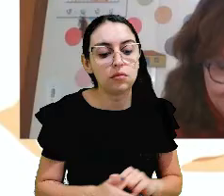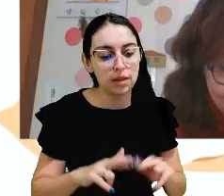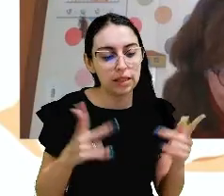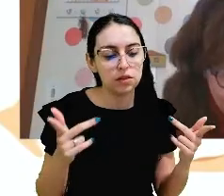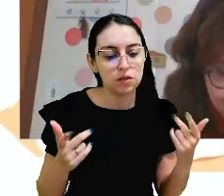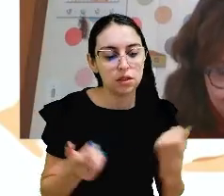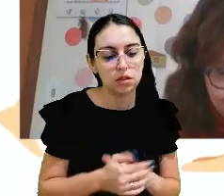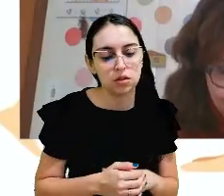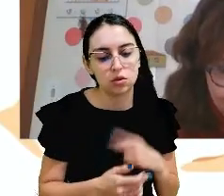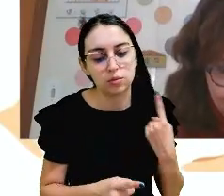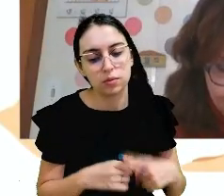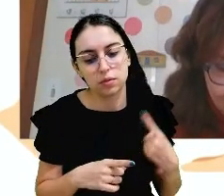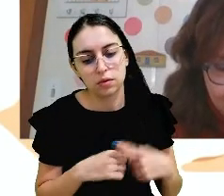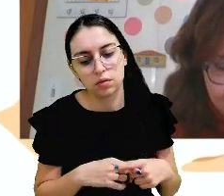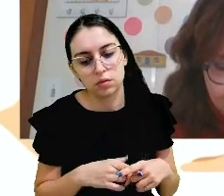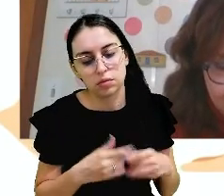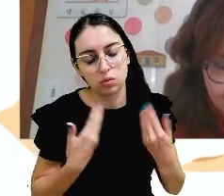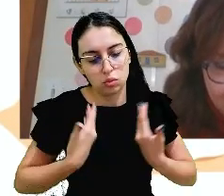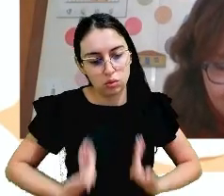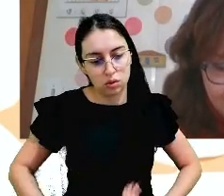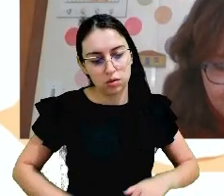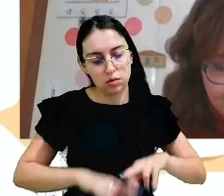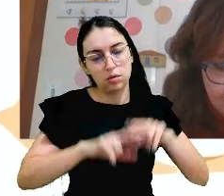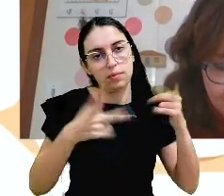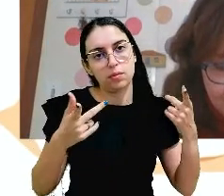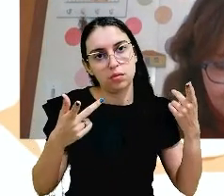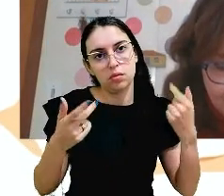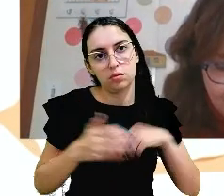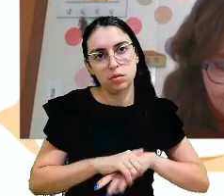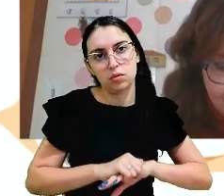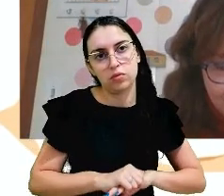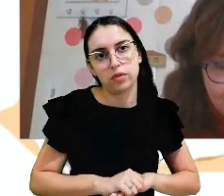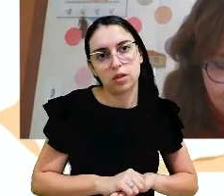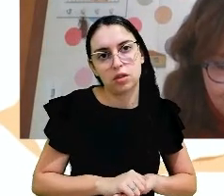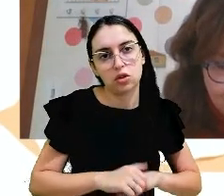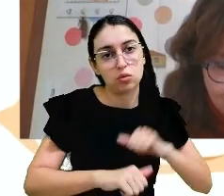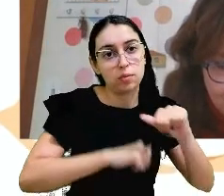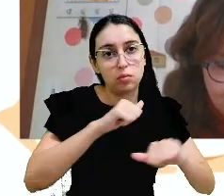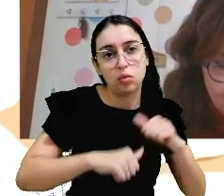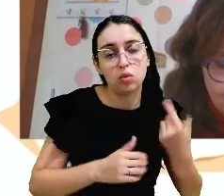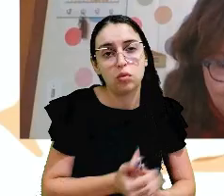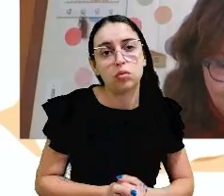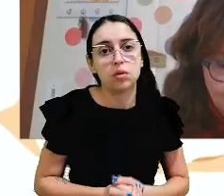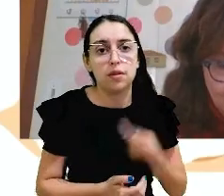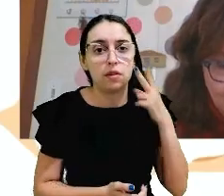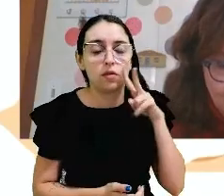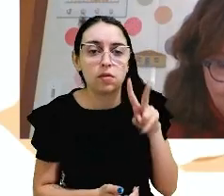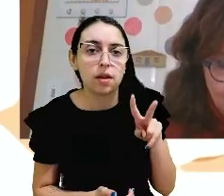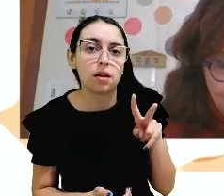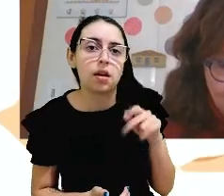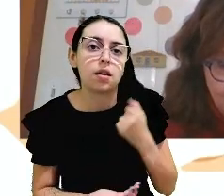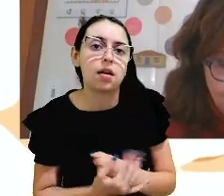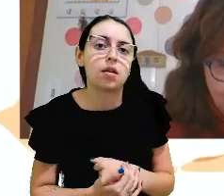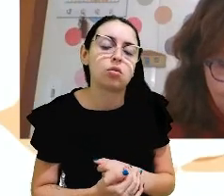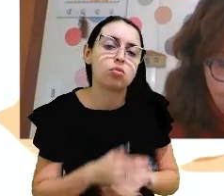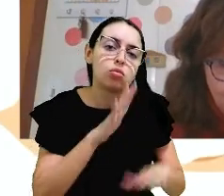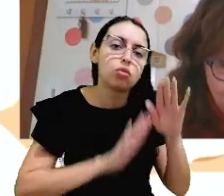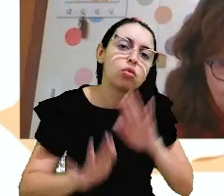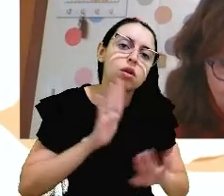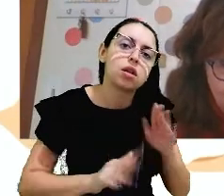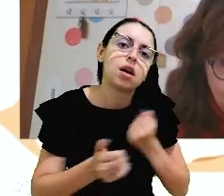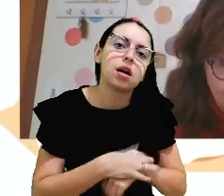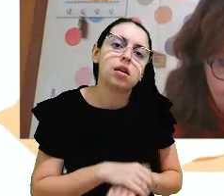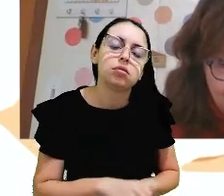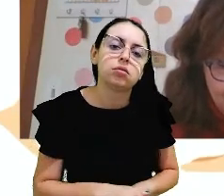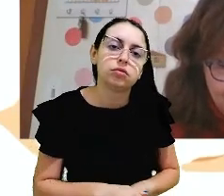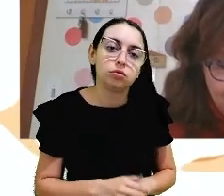Então, um corpo feminino muda a forma como é dado um olhar ou como é feito um cuidado.